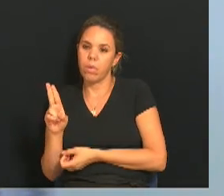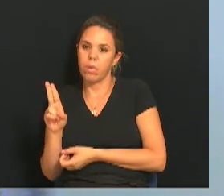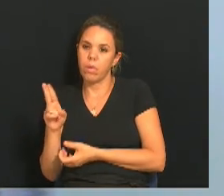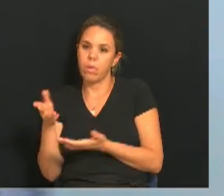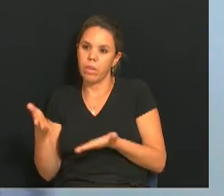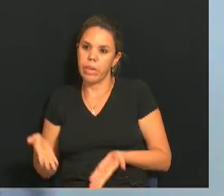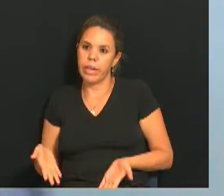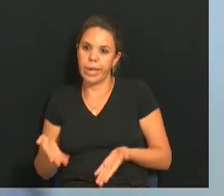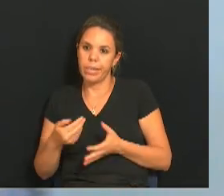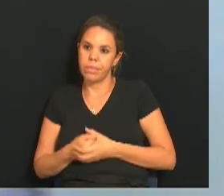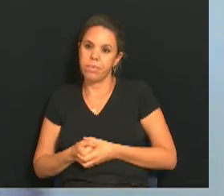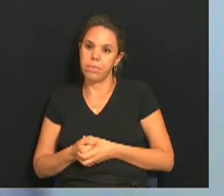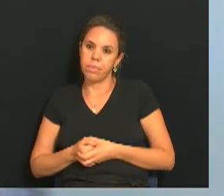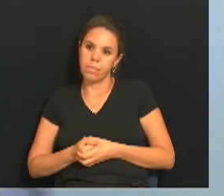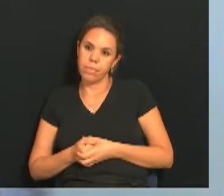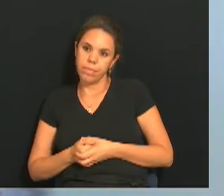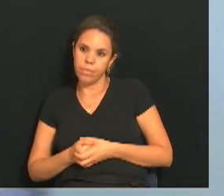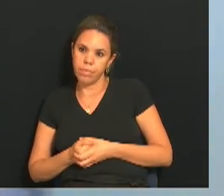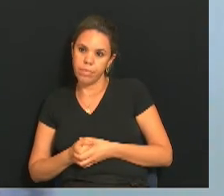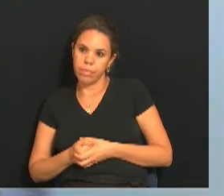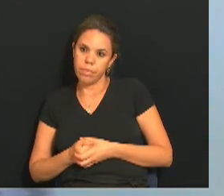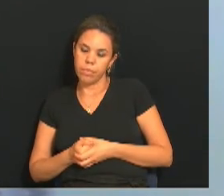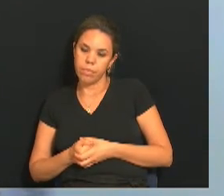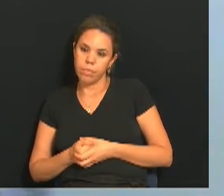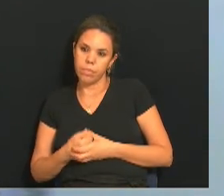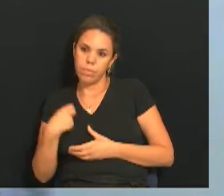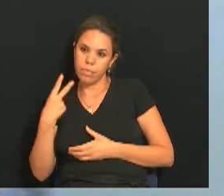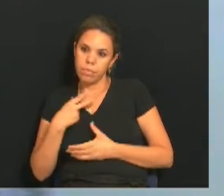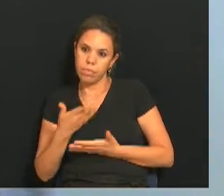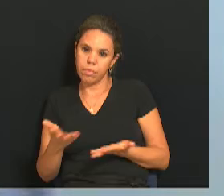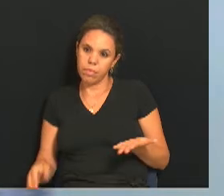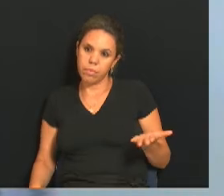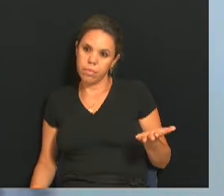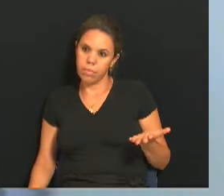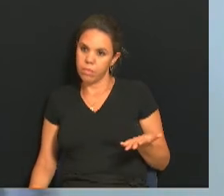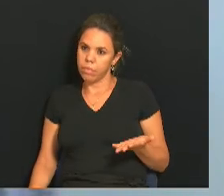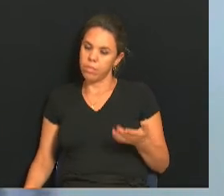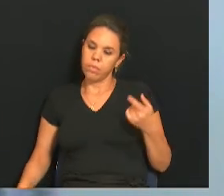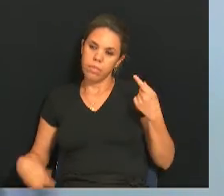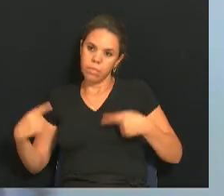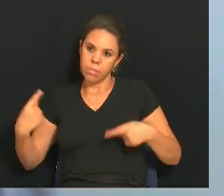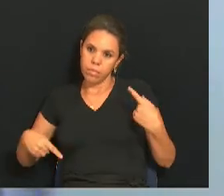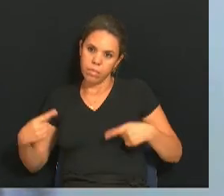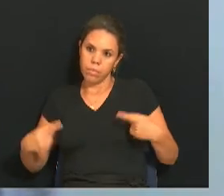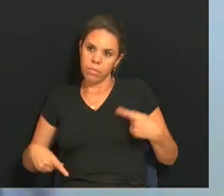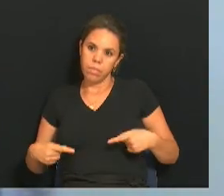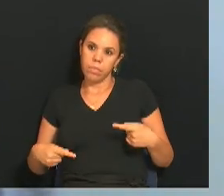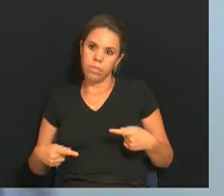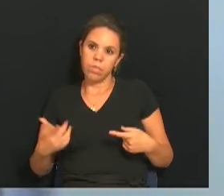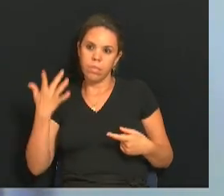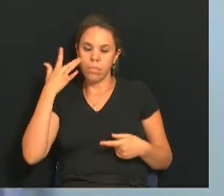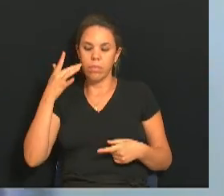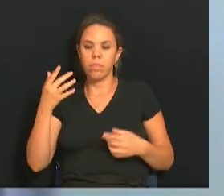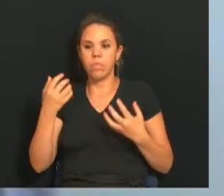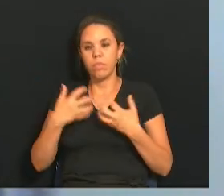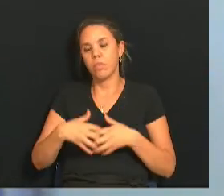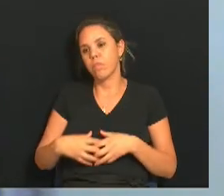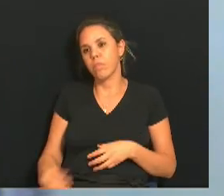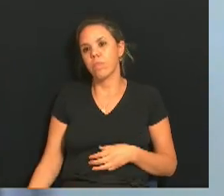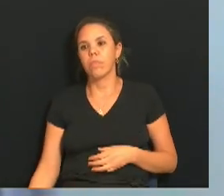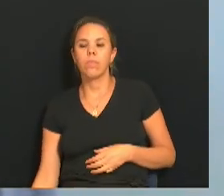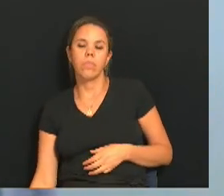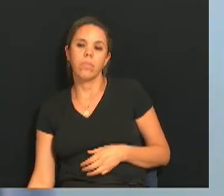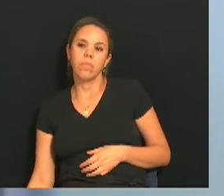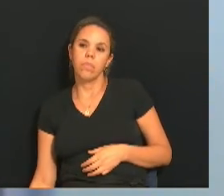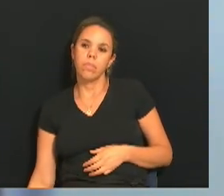dessa solicitação dos vereadores para essa discussão. Agora, eu nem sei como isso funciona, uma vez que o projeto já está no